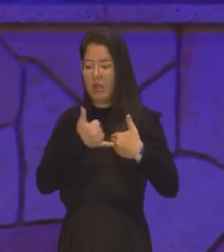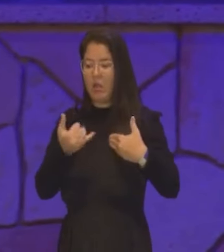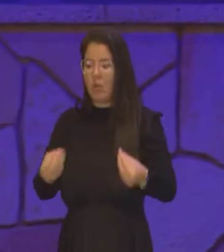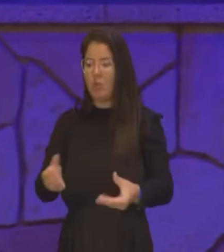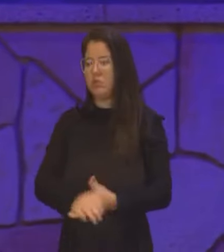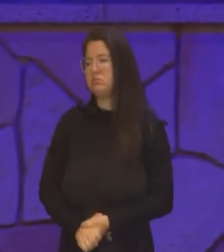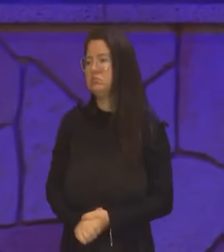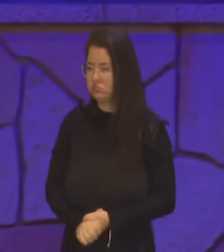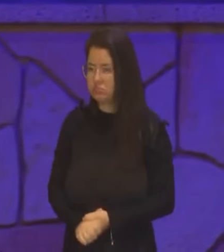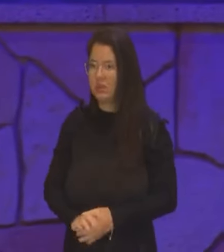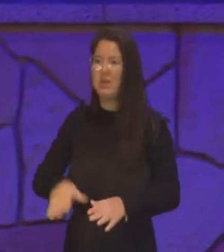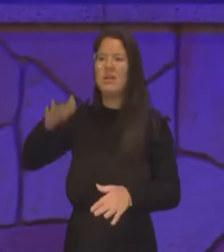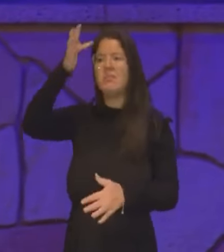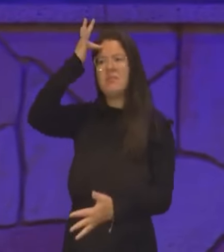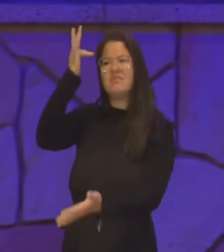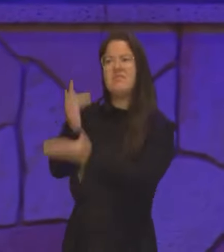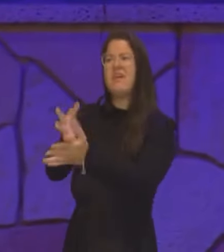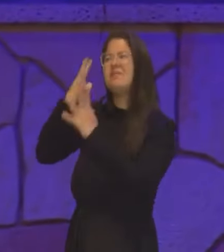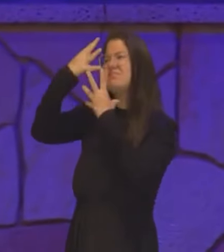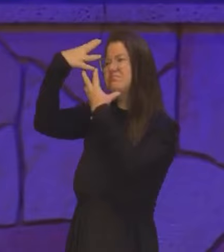Uma fé superficial.